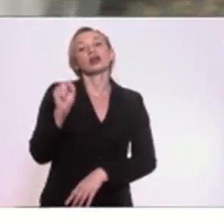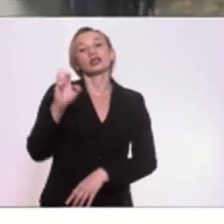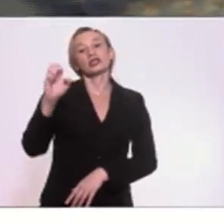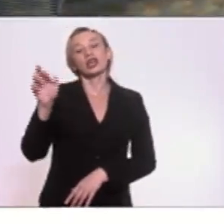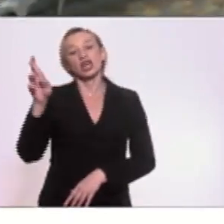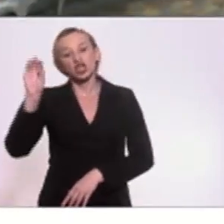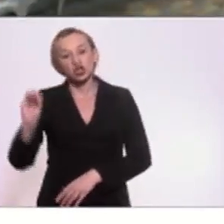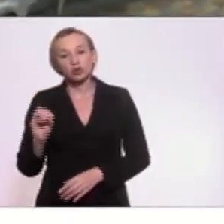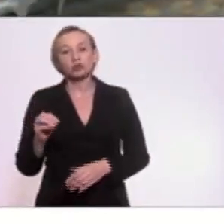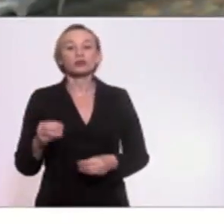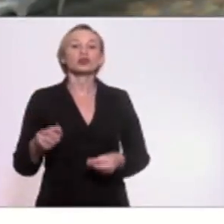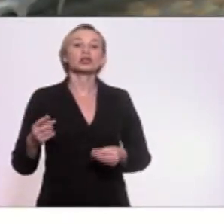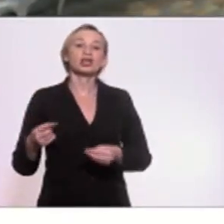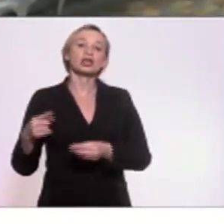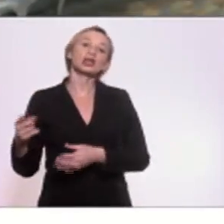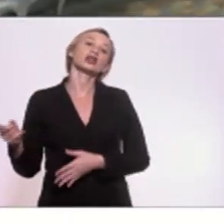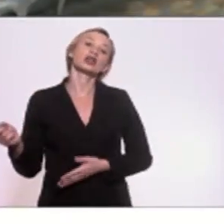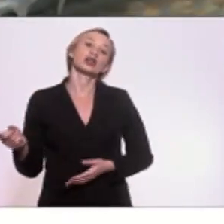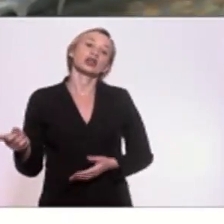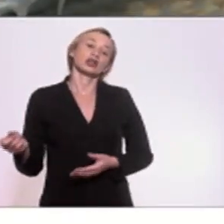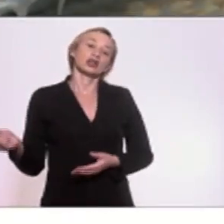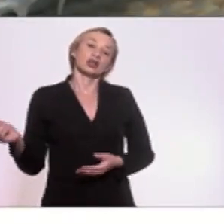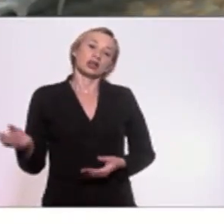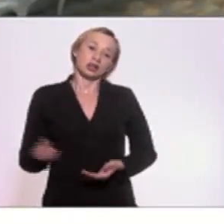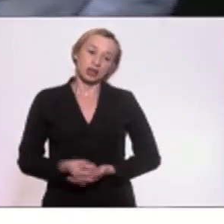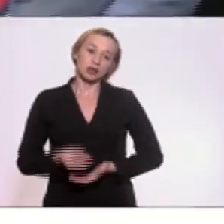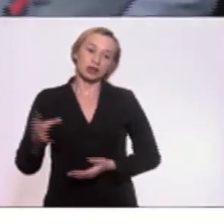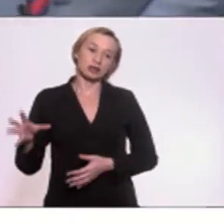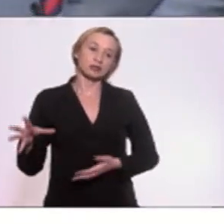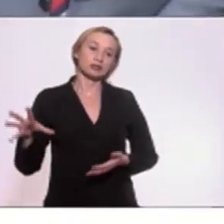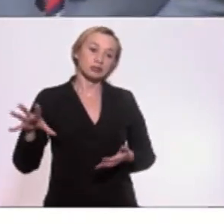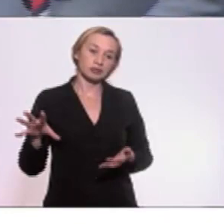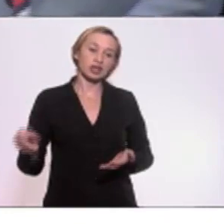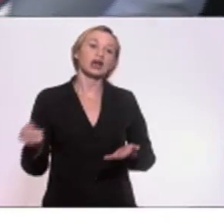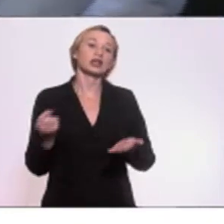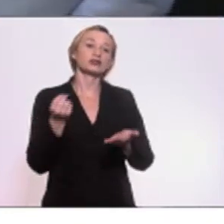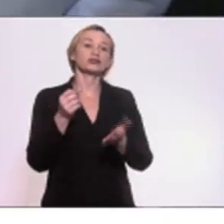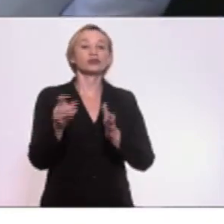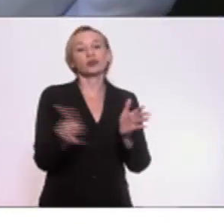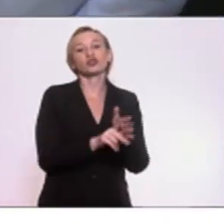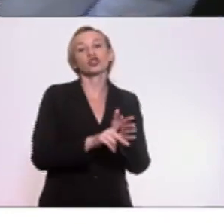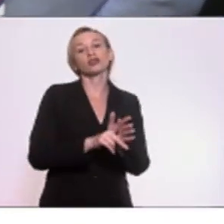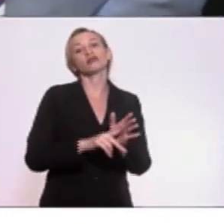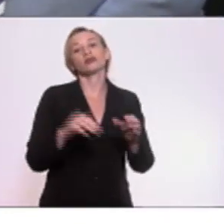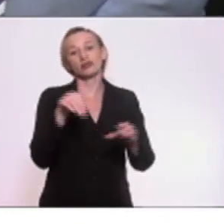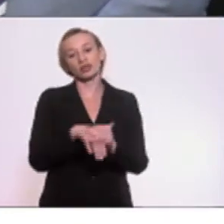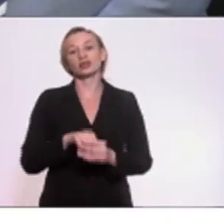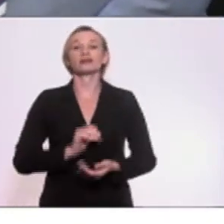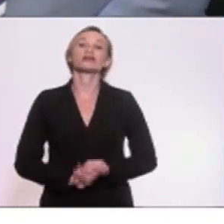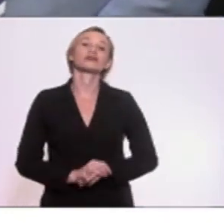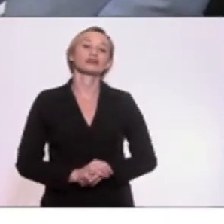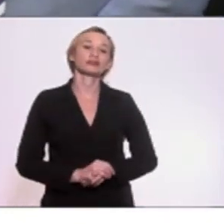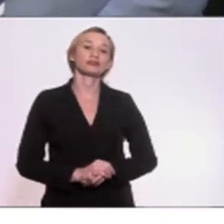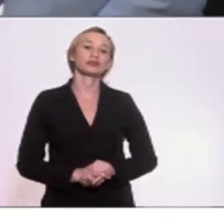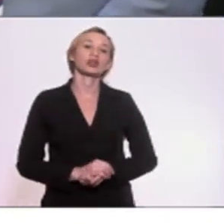ter trazido esse projeto à votação. Muito obrigado, presidente. Declaração de voto, senhor presidente.